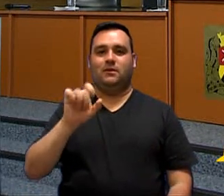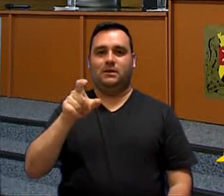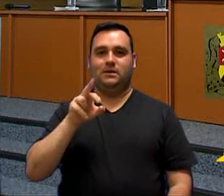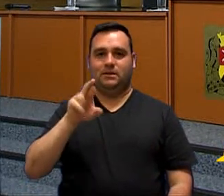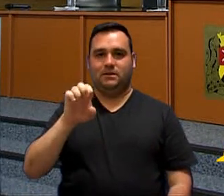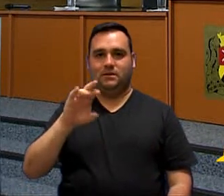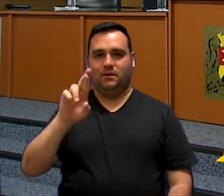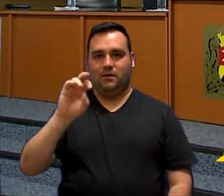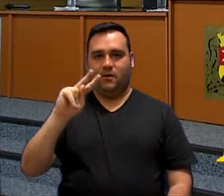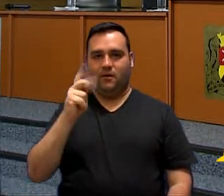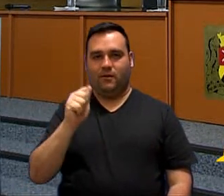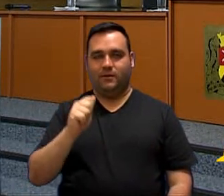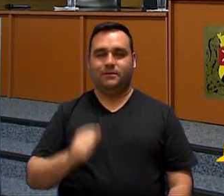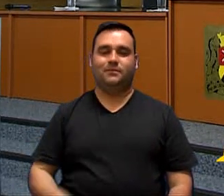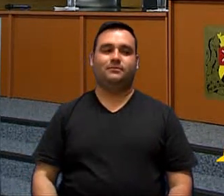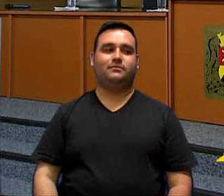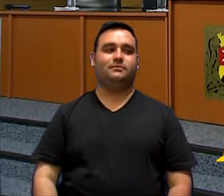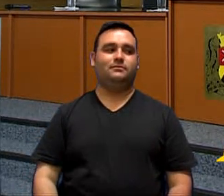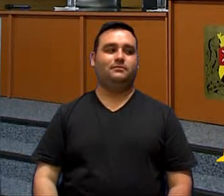Camargo,